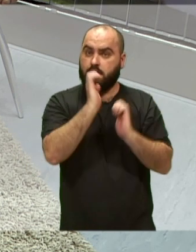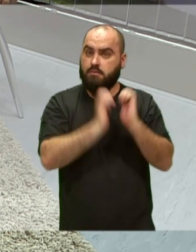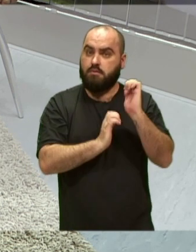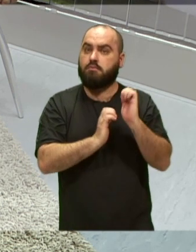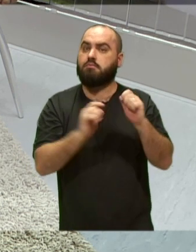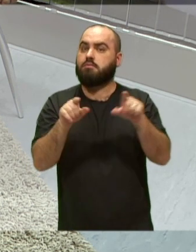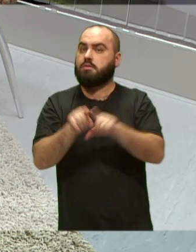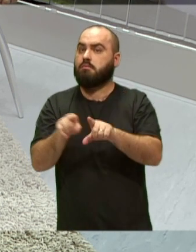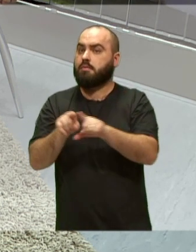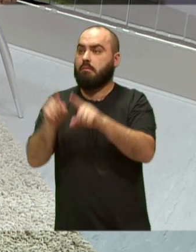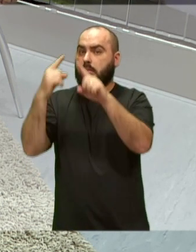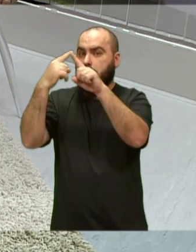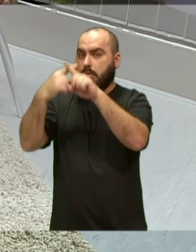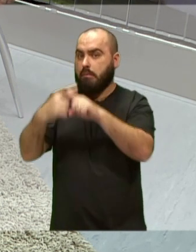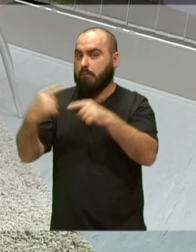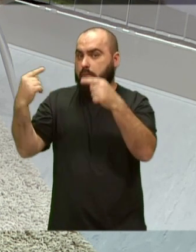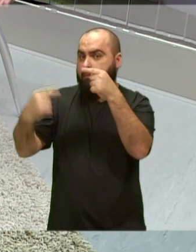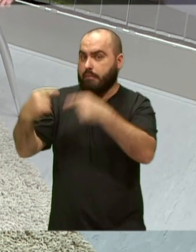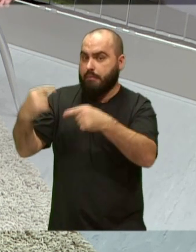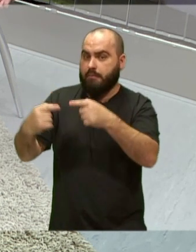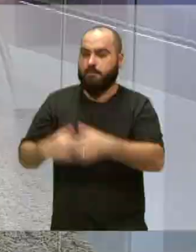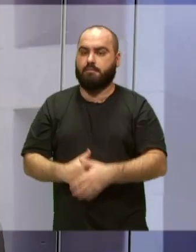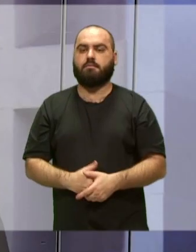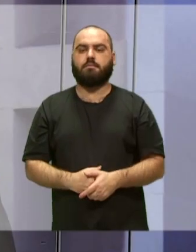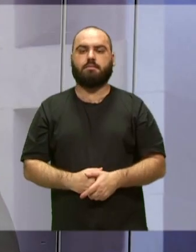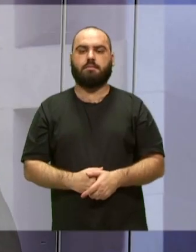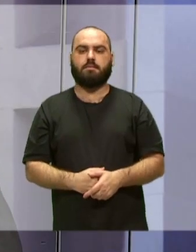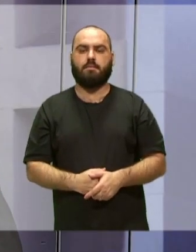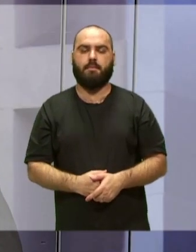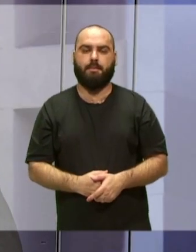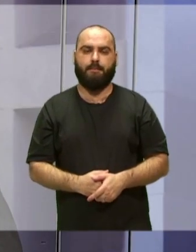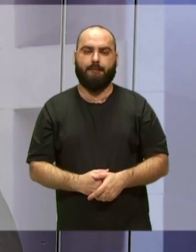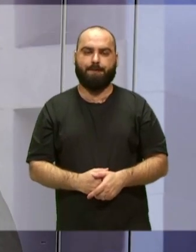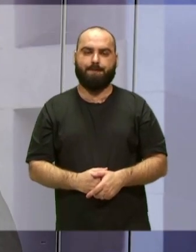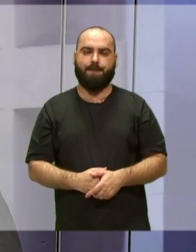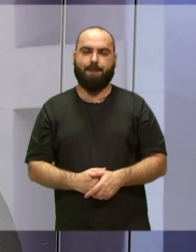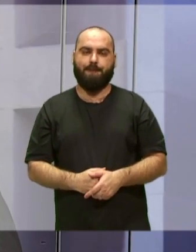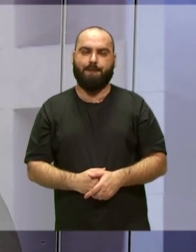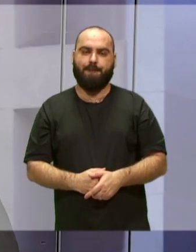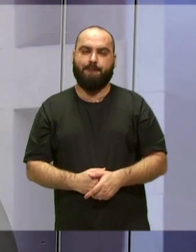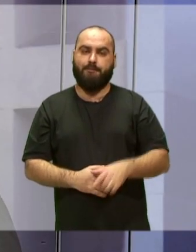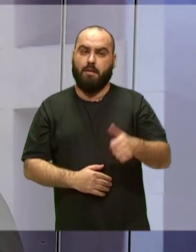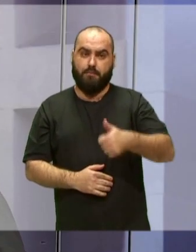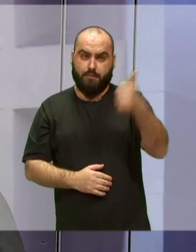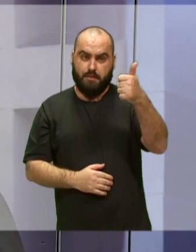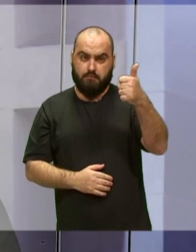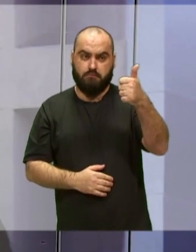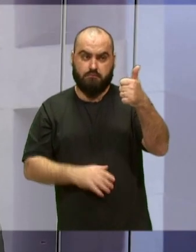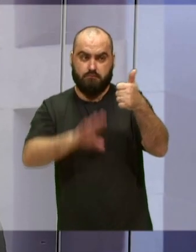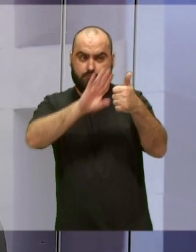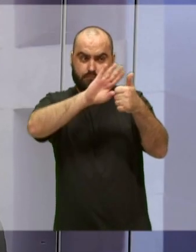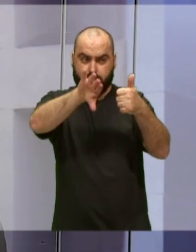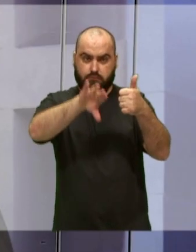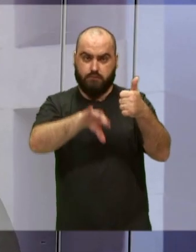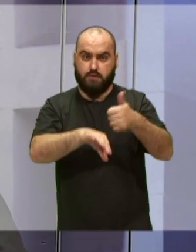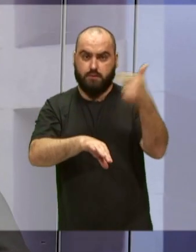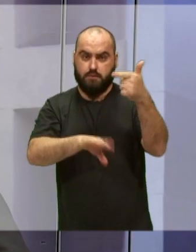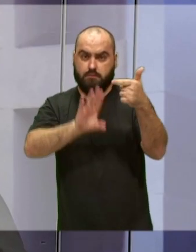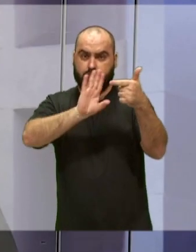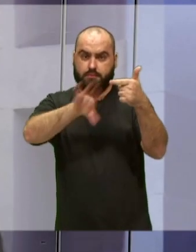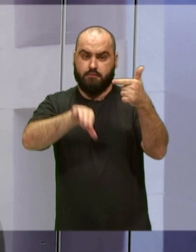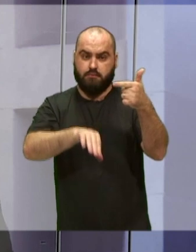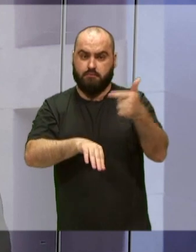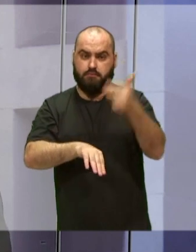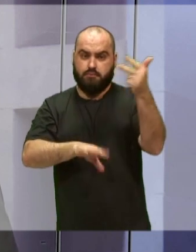também concorrente Maurício como foi impugnada a primeira pode ser impugnada a segunda pode ser